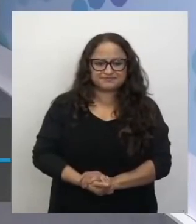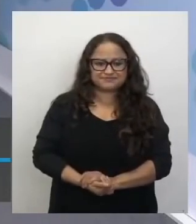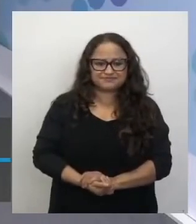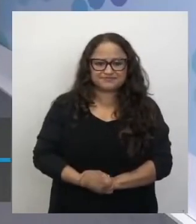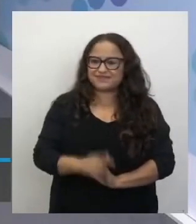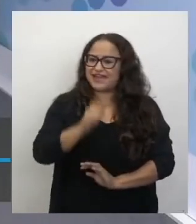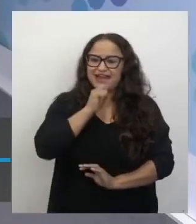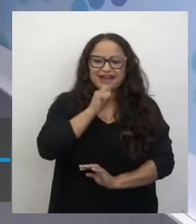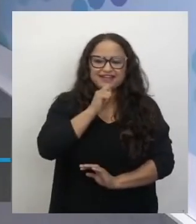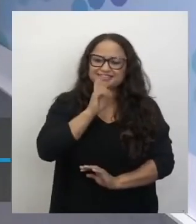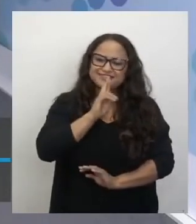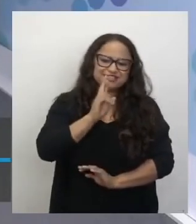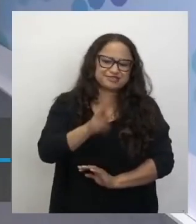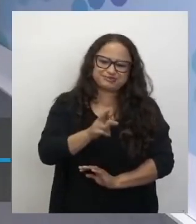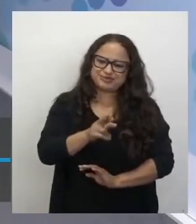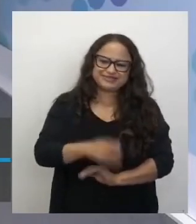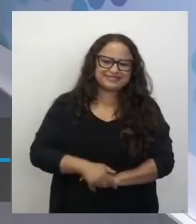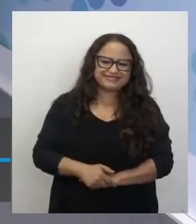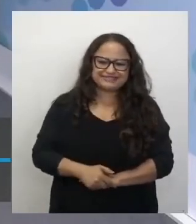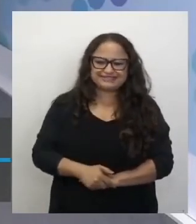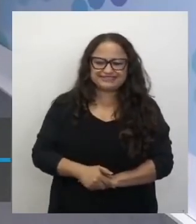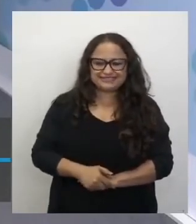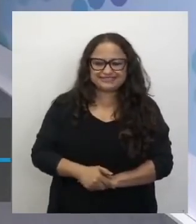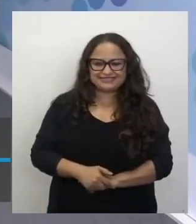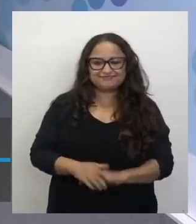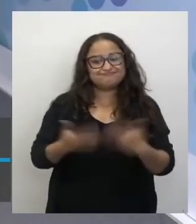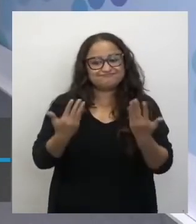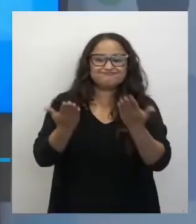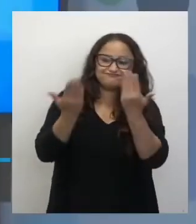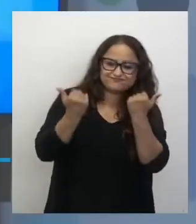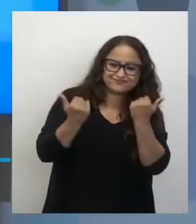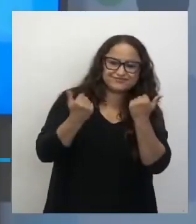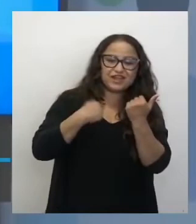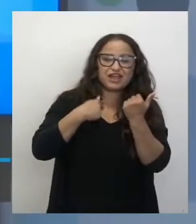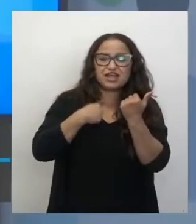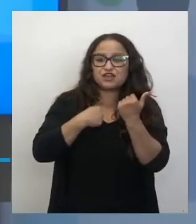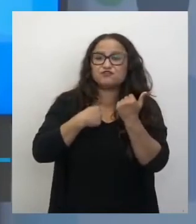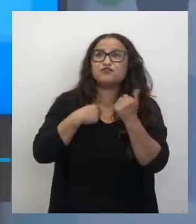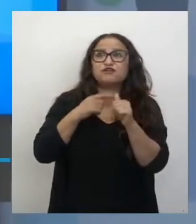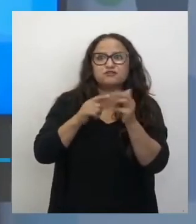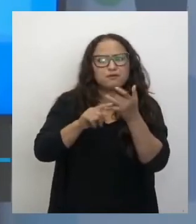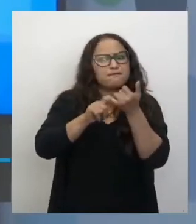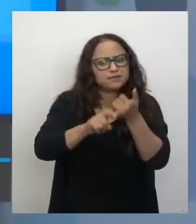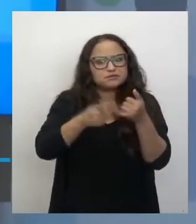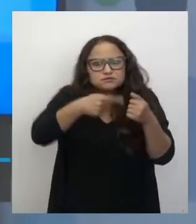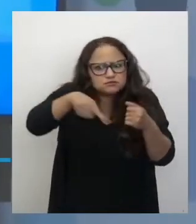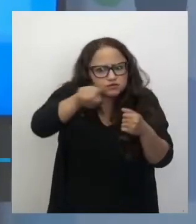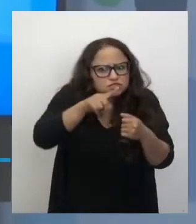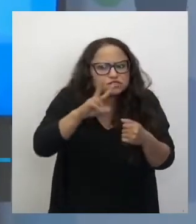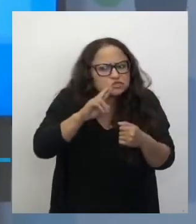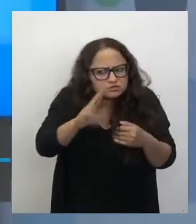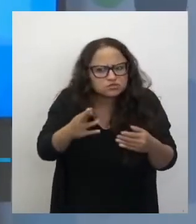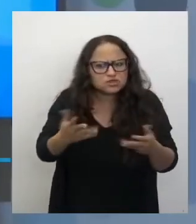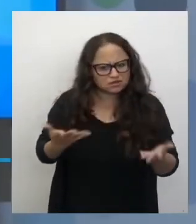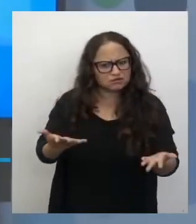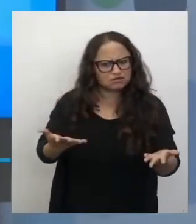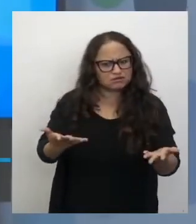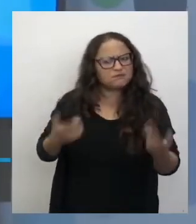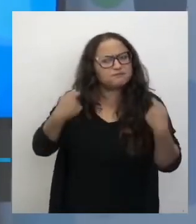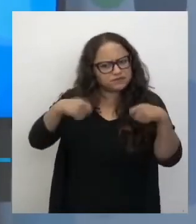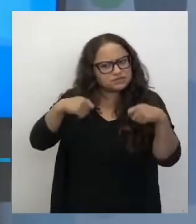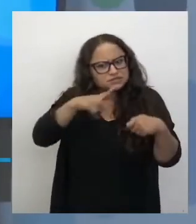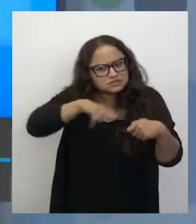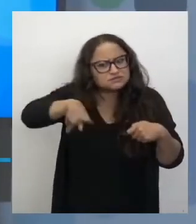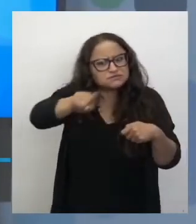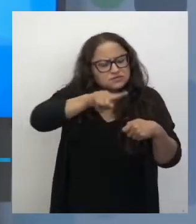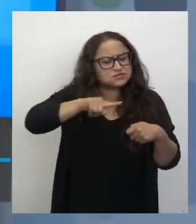Ainda não subiu nenhuma resposta. Vamos não lá. Subiu? Vamos lá, então. Ó, eu vou deixar pendente essa daí para vocês, hein? Vou deixar mesmo. A gente fala sobre isso daqui a